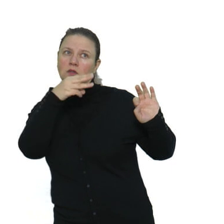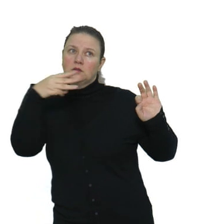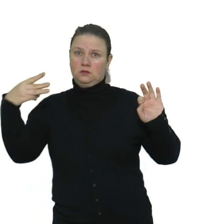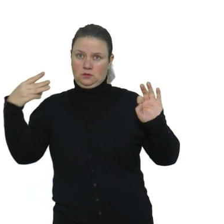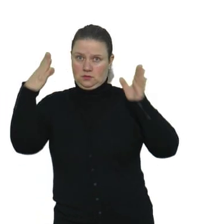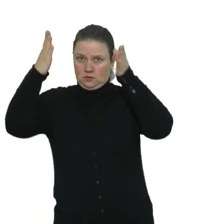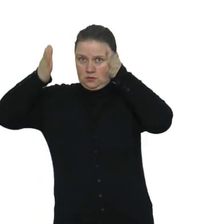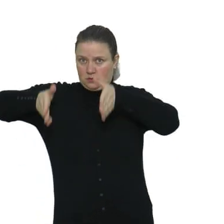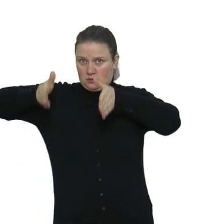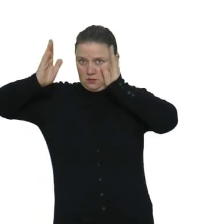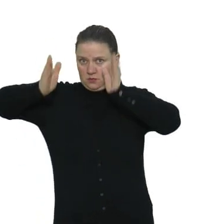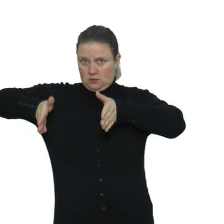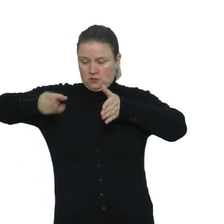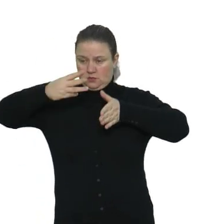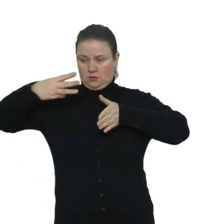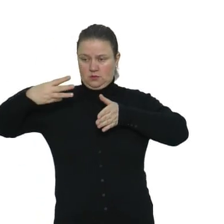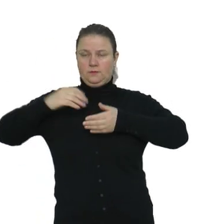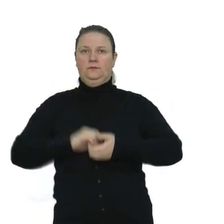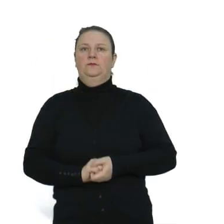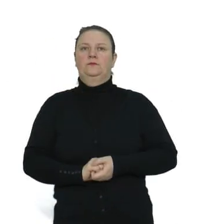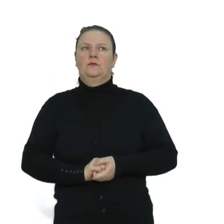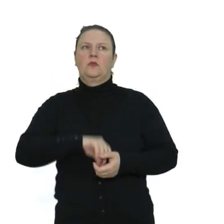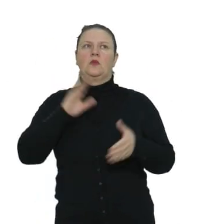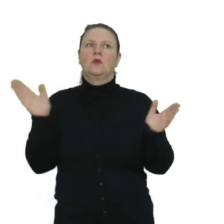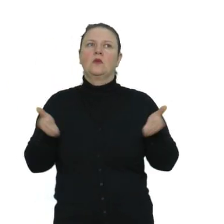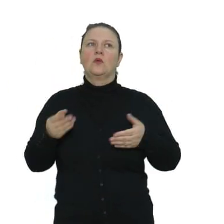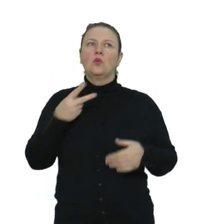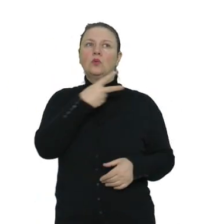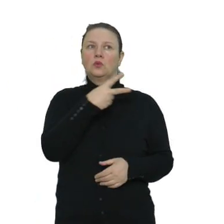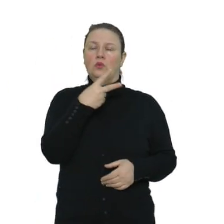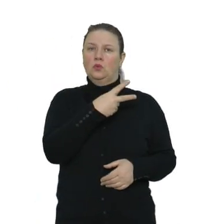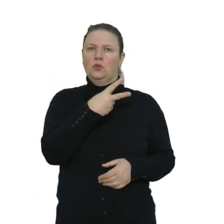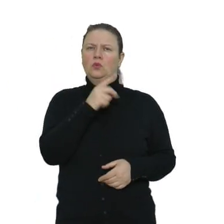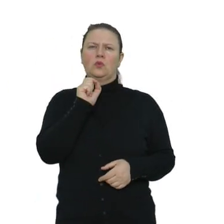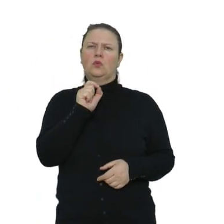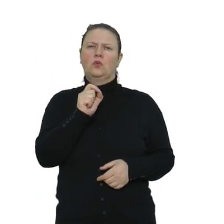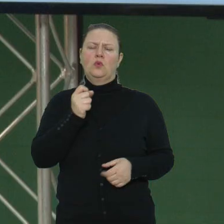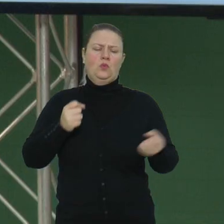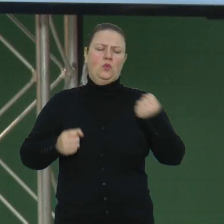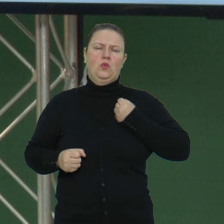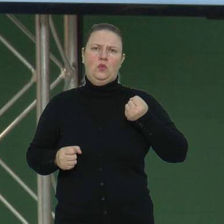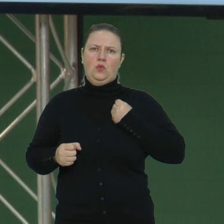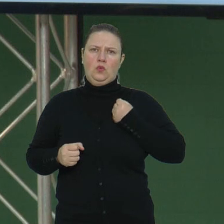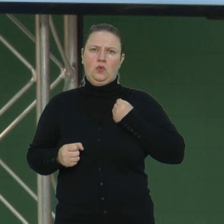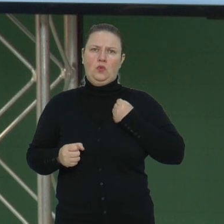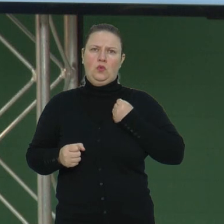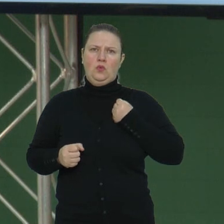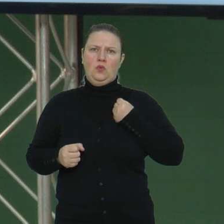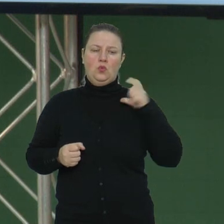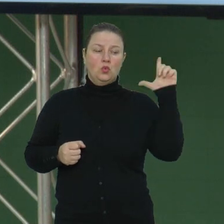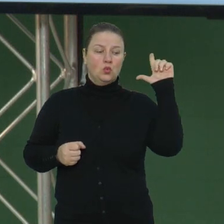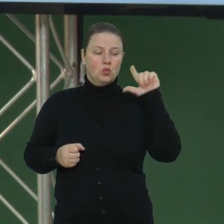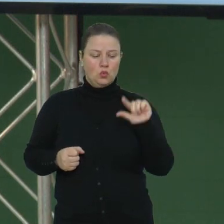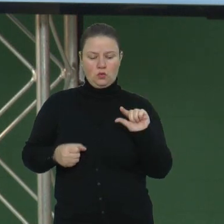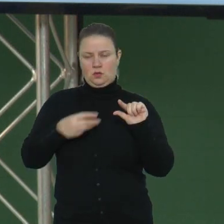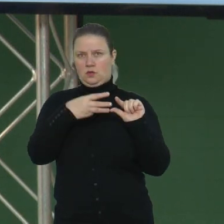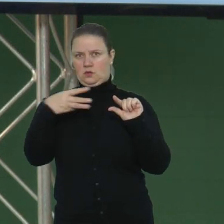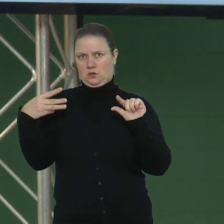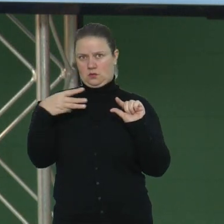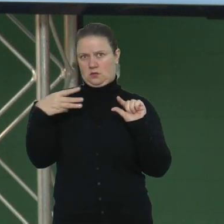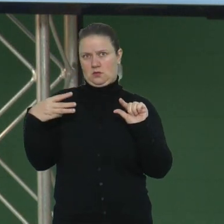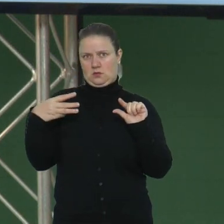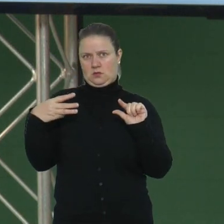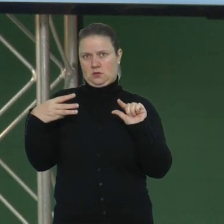segundo, quais são os números que têm o módulo menor que 3? Ou seja, a distância até zero tem que